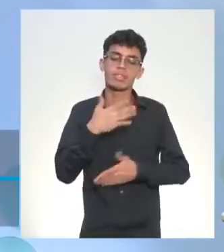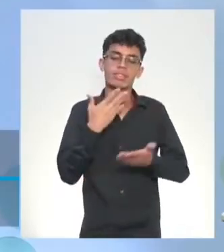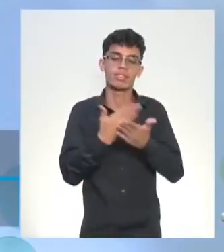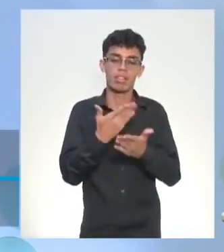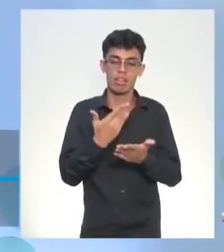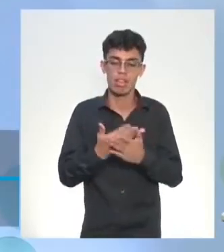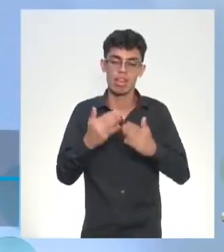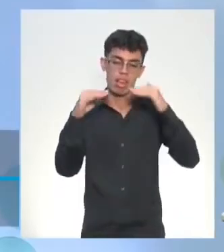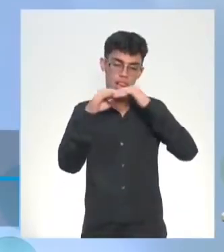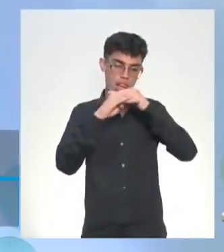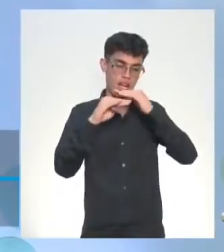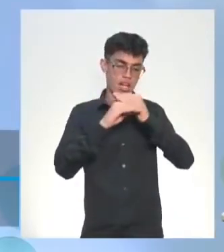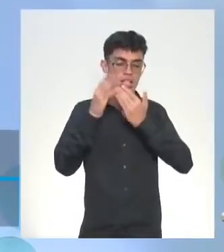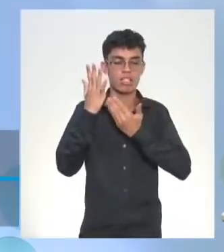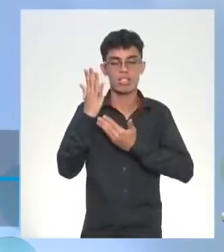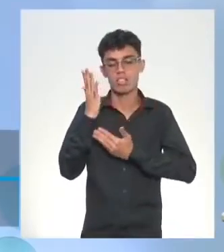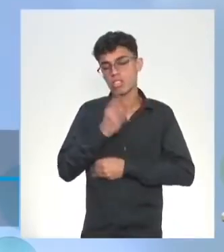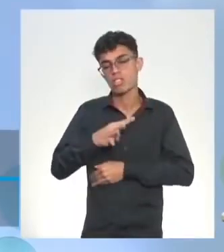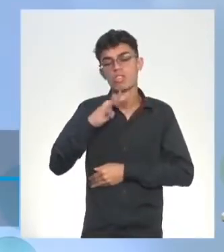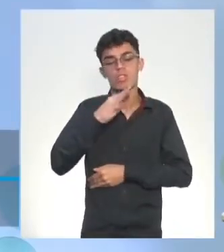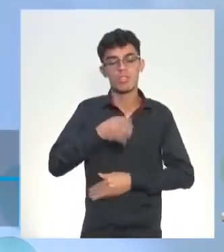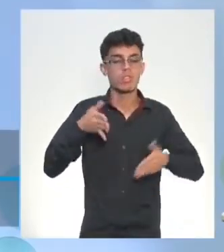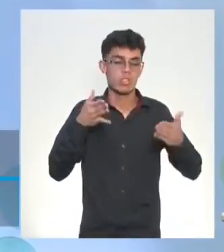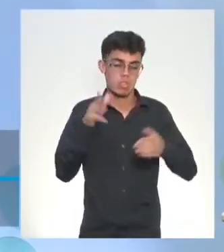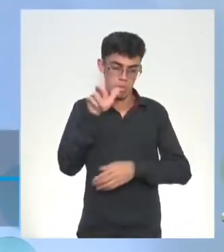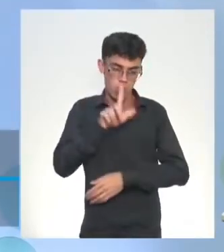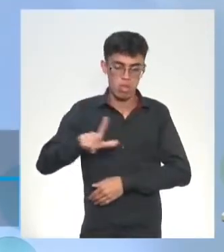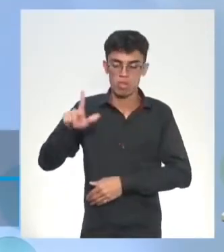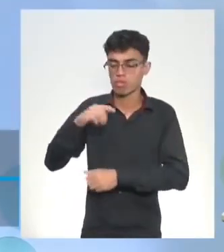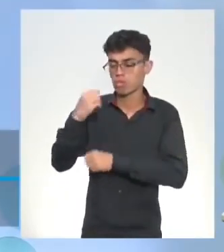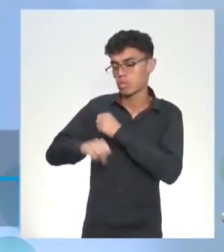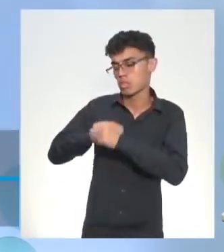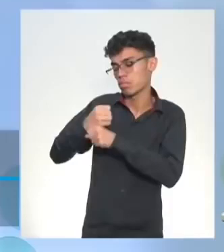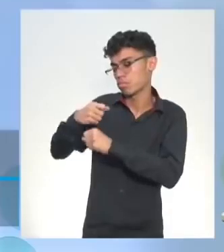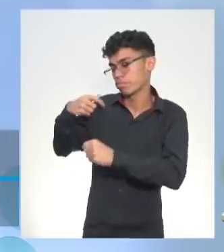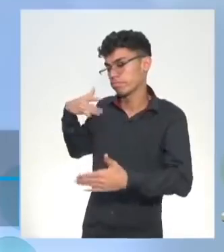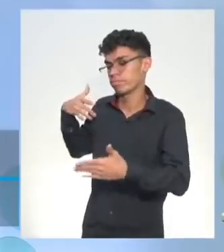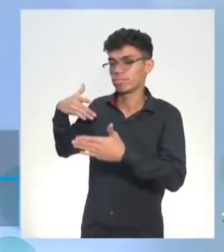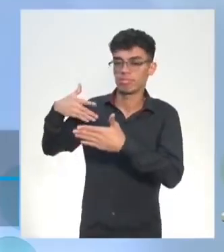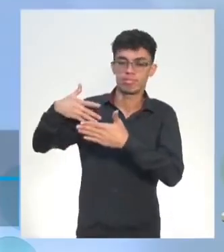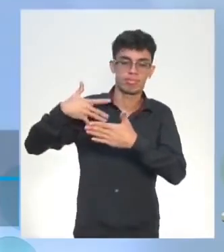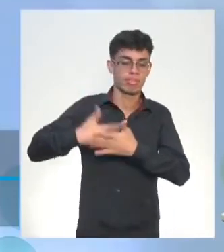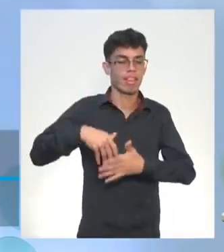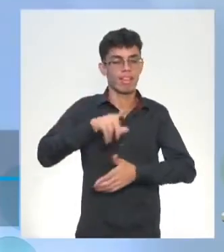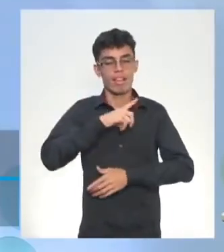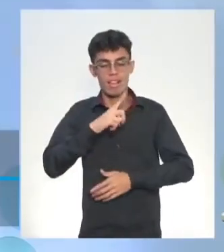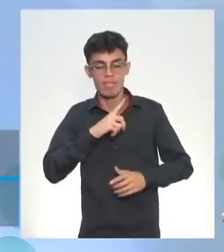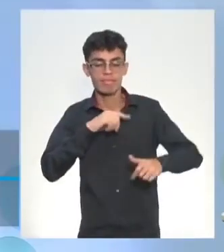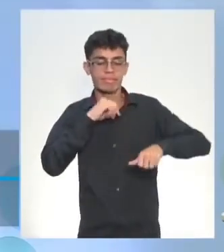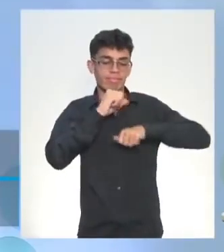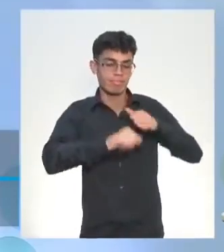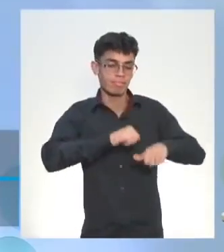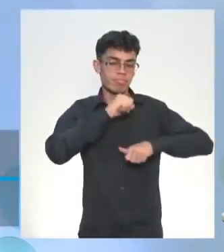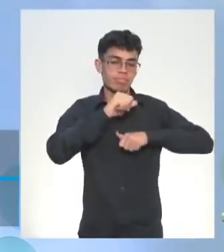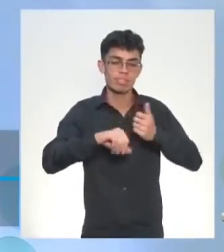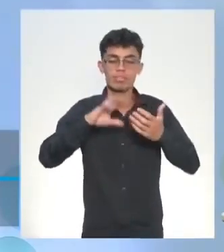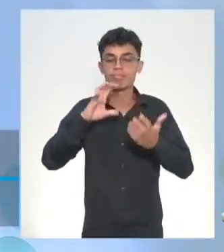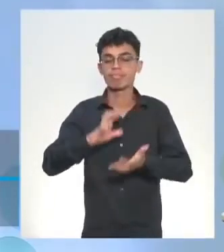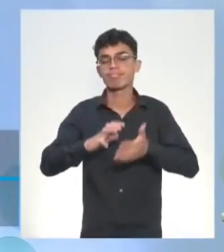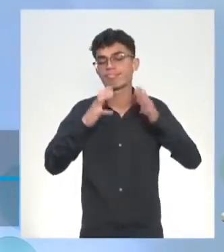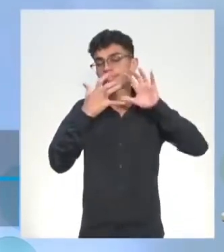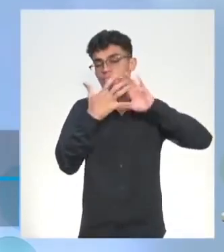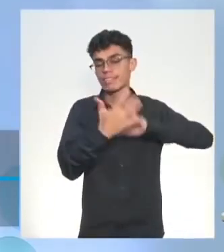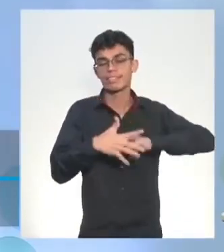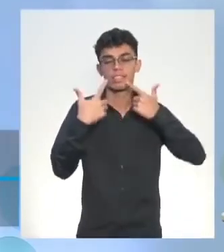os estudos da forma que a gente conhece hoje. Claro que passou ao longo do tempo, houve muitas mutações, né? E